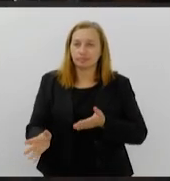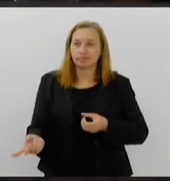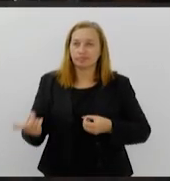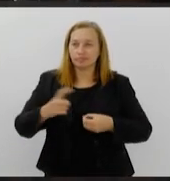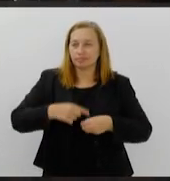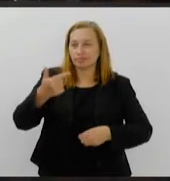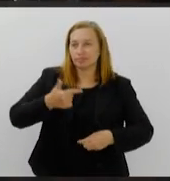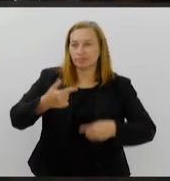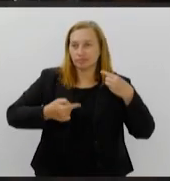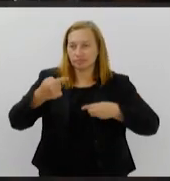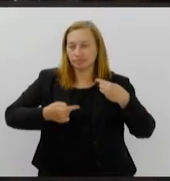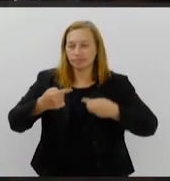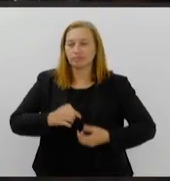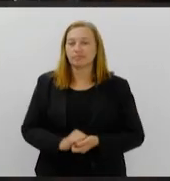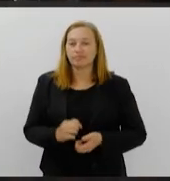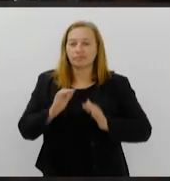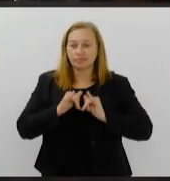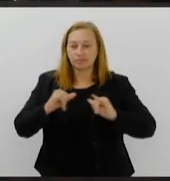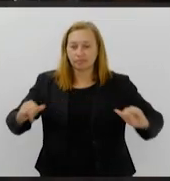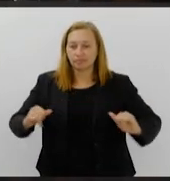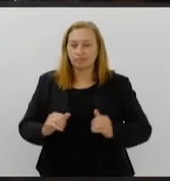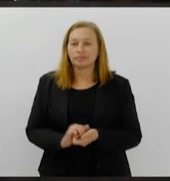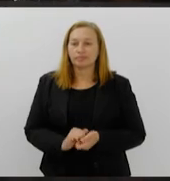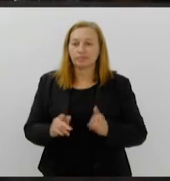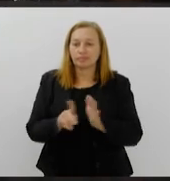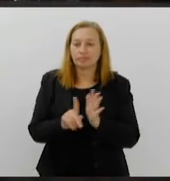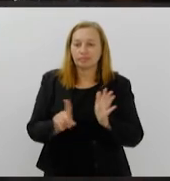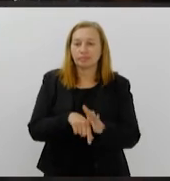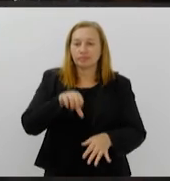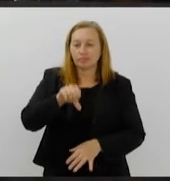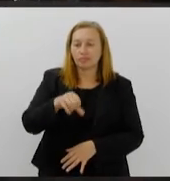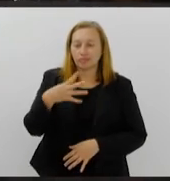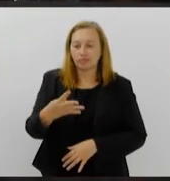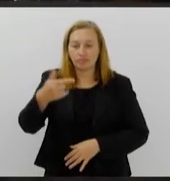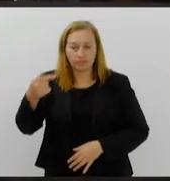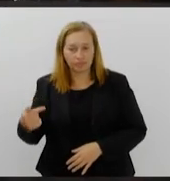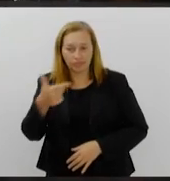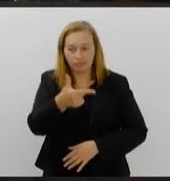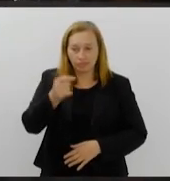vencido para a segunda discussão. Anuncio. Projeto de lei número